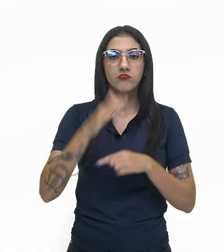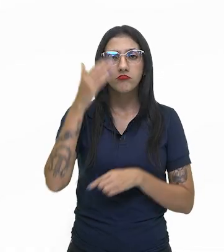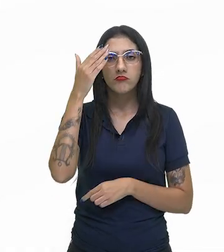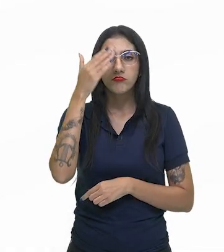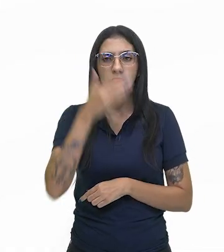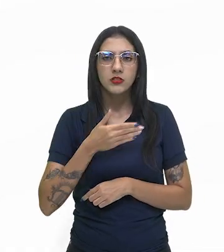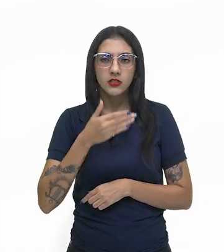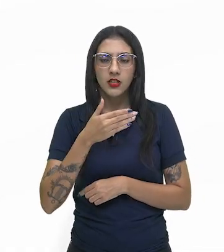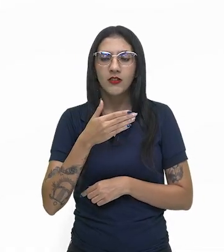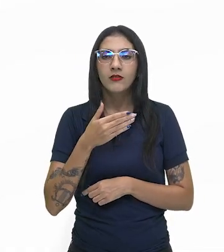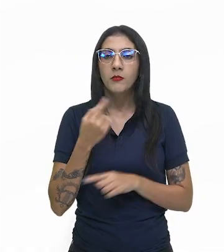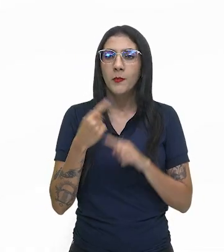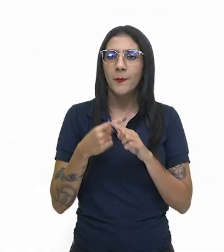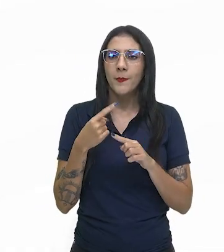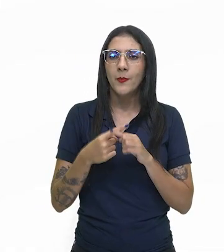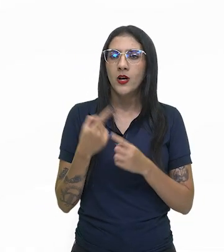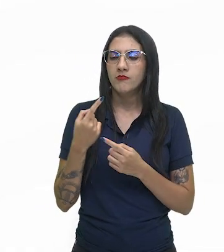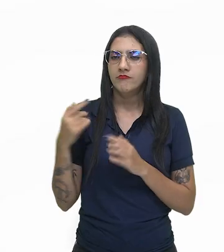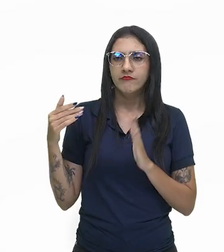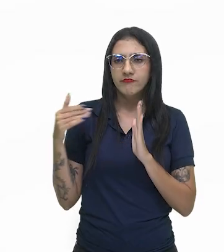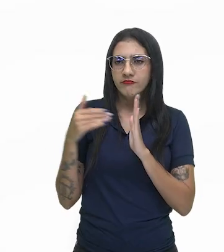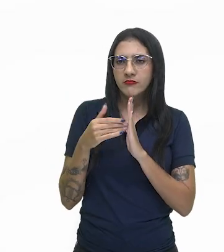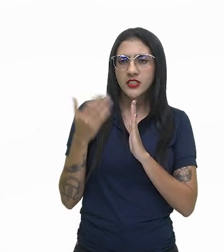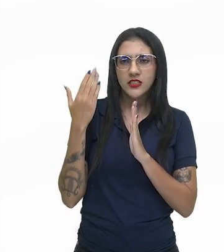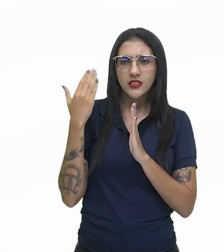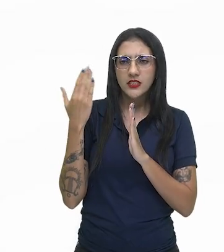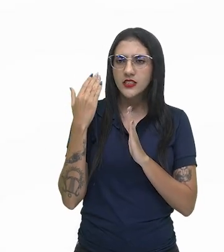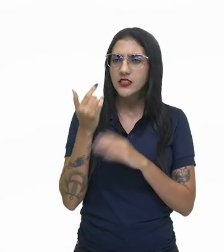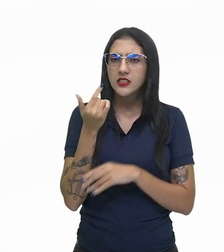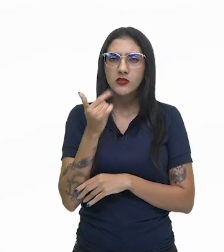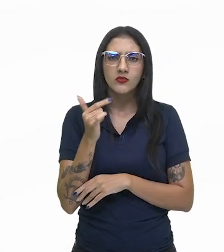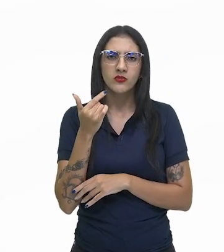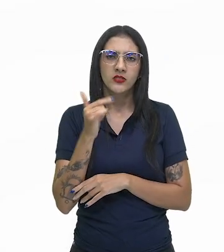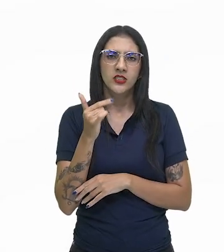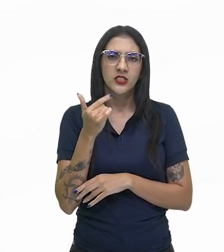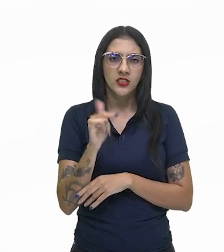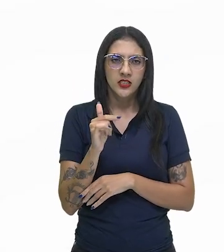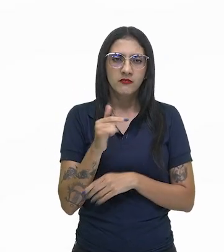experimentalmente, né, porque até então, quando se falava-se